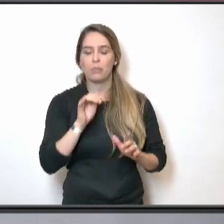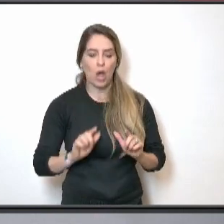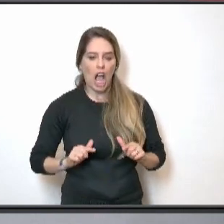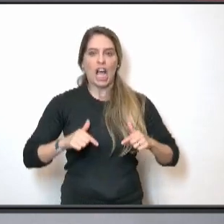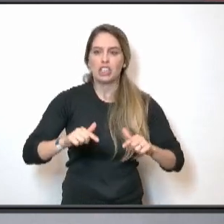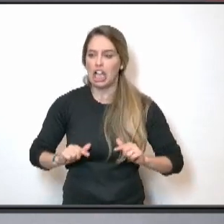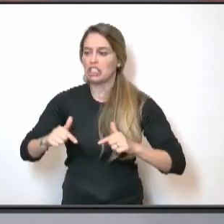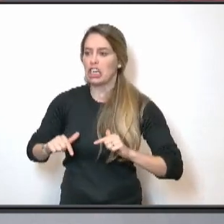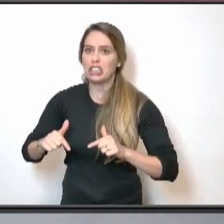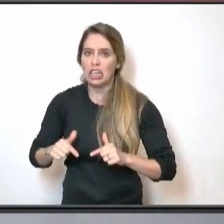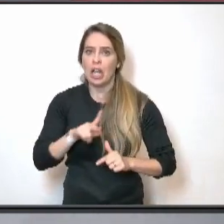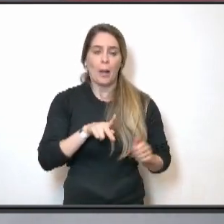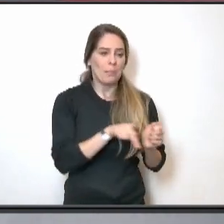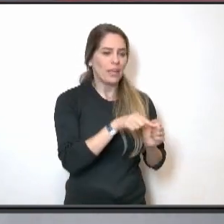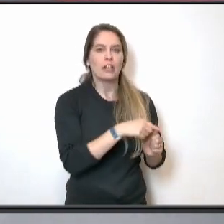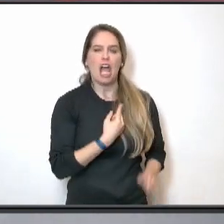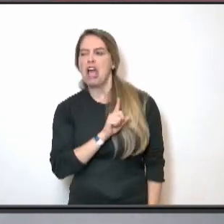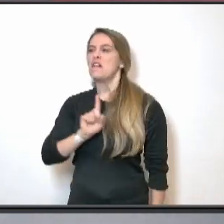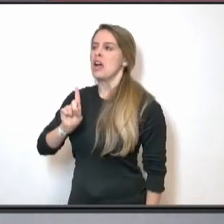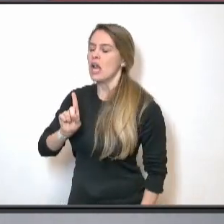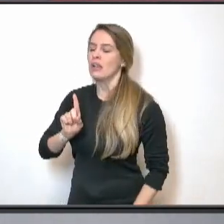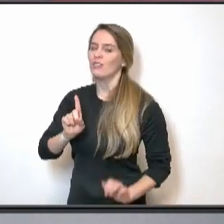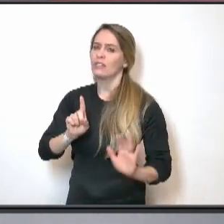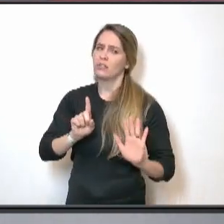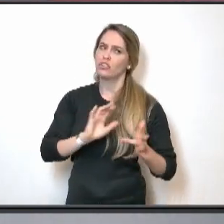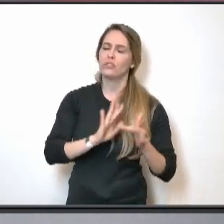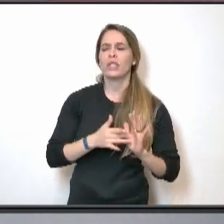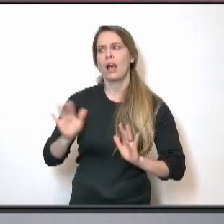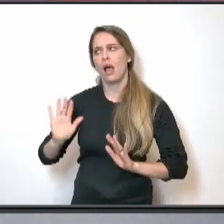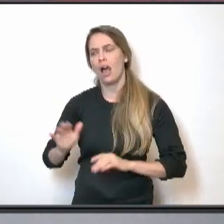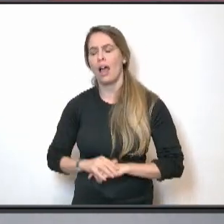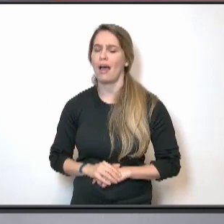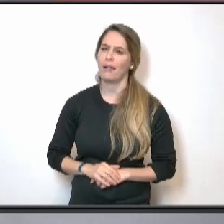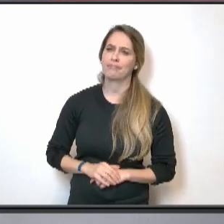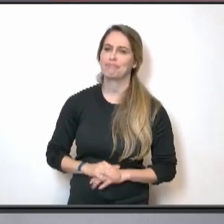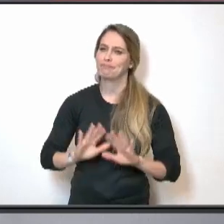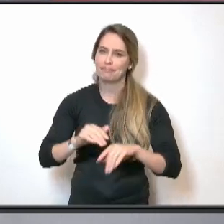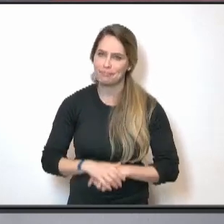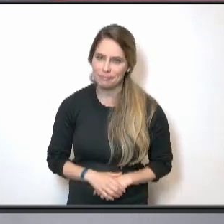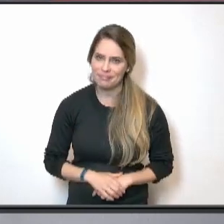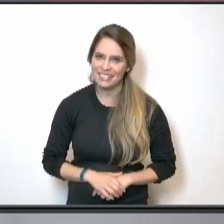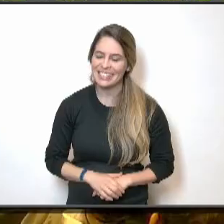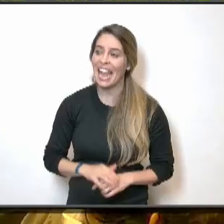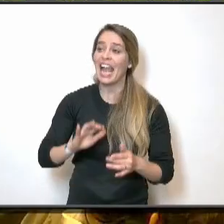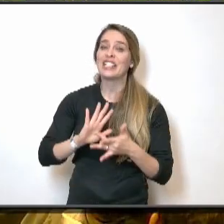quanto é situação, Pedro tomava frente. Jesus fala assim, por exemplo, quem dizem que eu sou? Quem